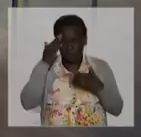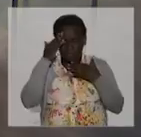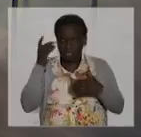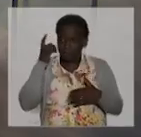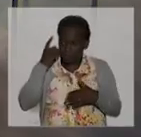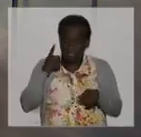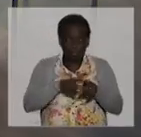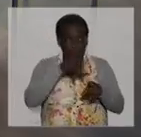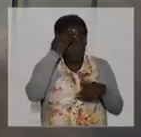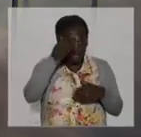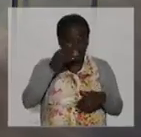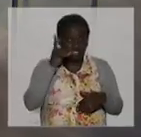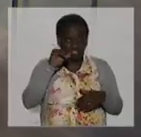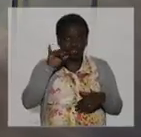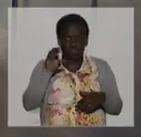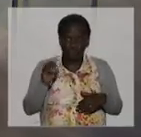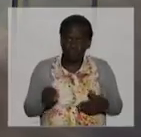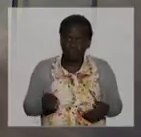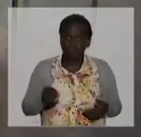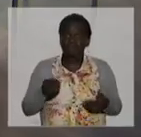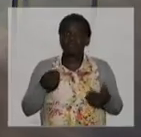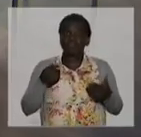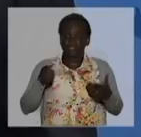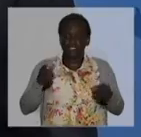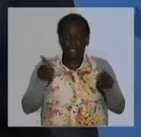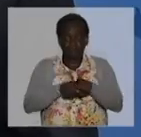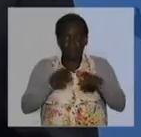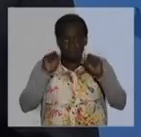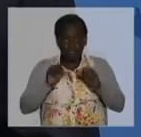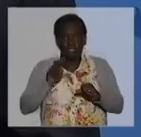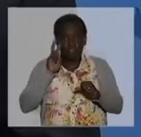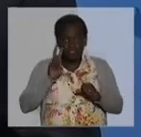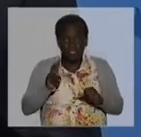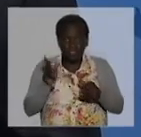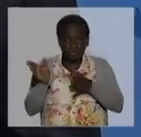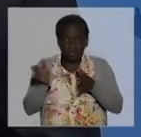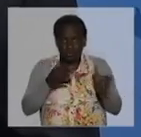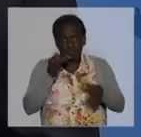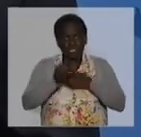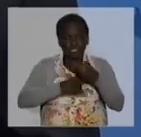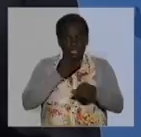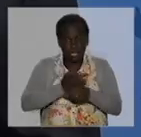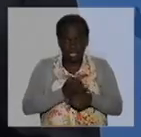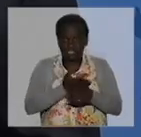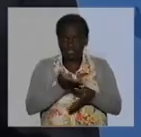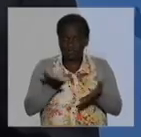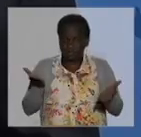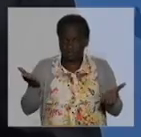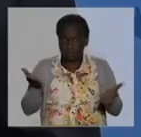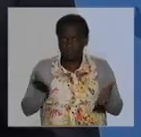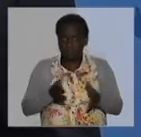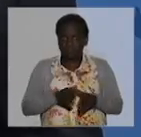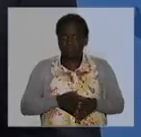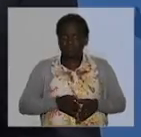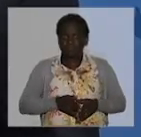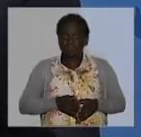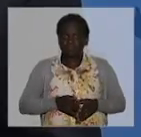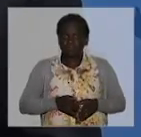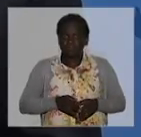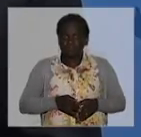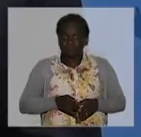Obrigado também, Diogo, a participação do Arena. Você também pode assistir ao programa pela internet no